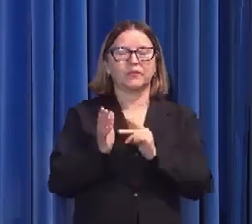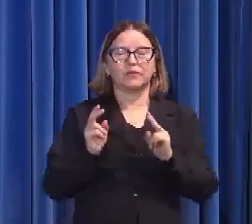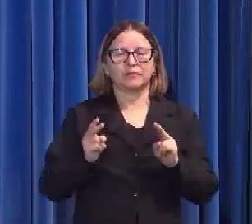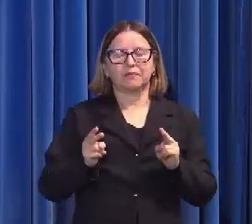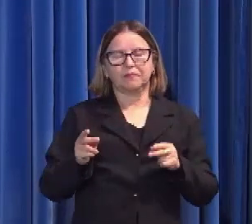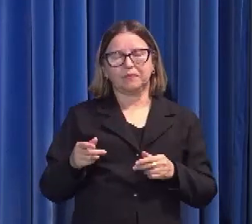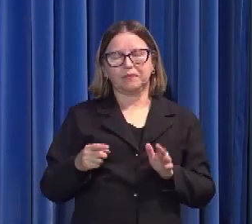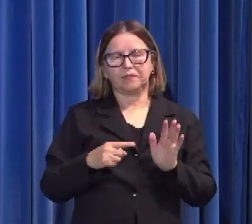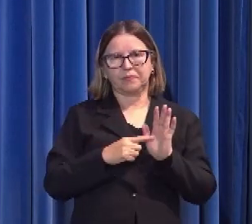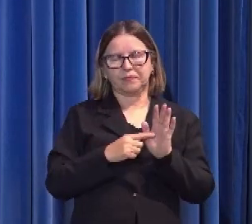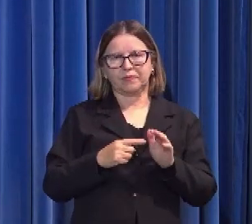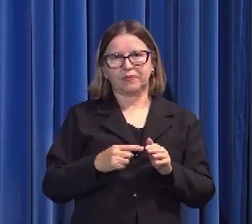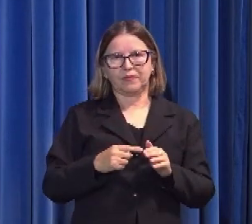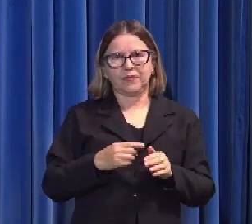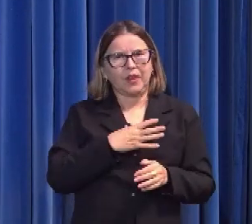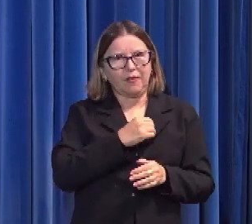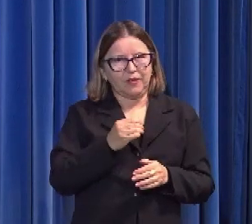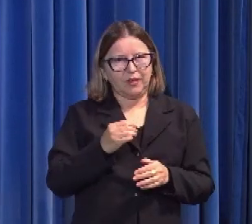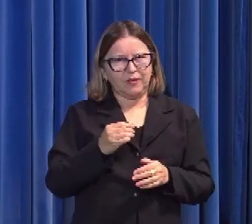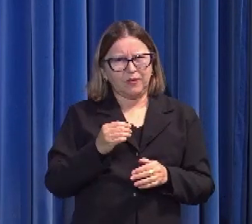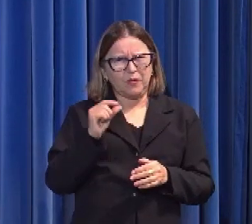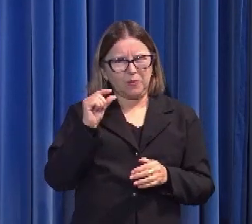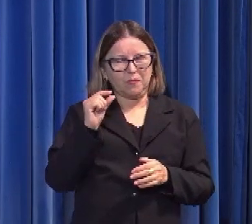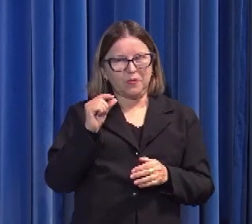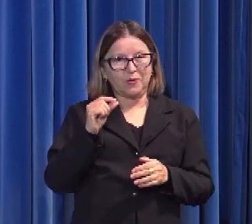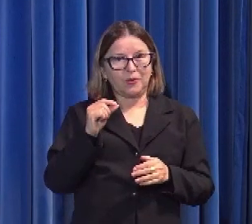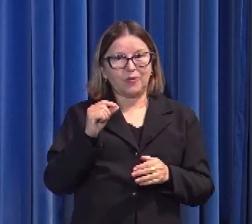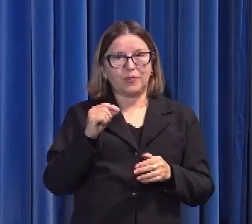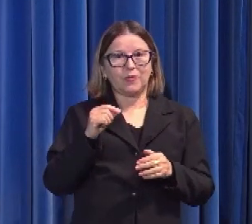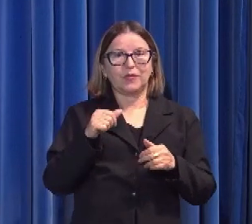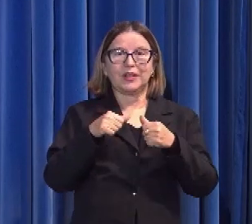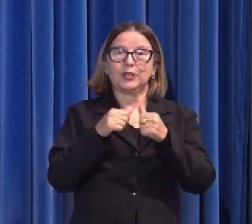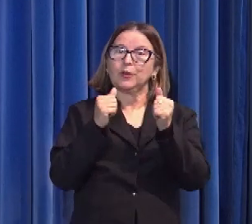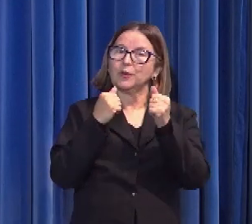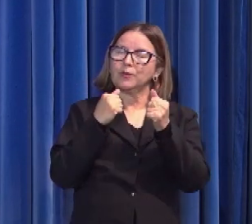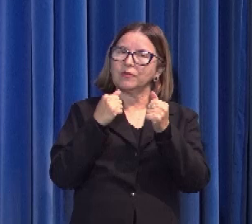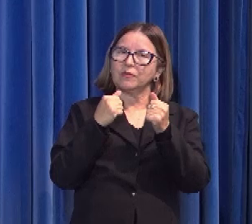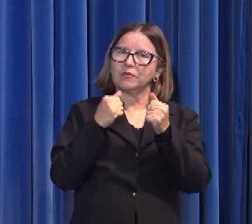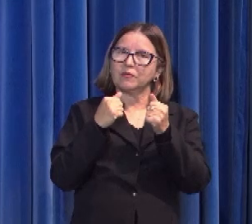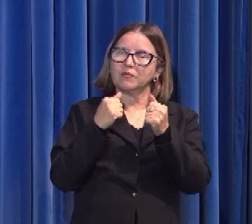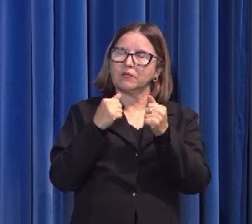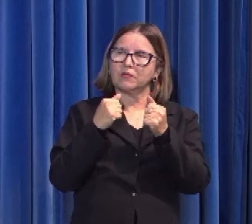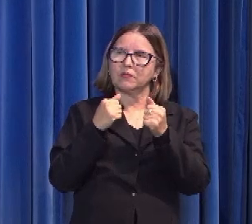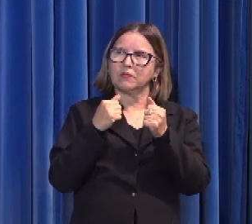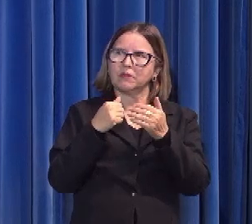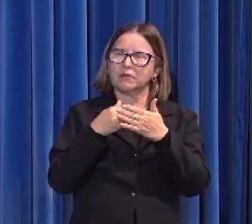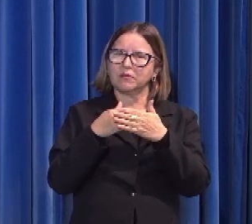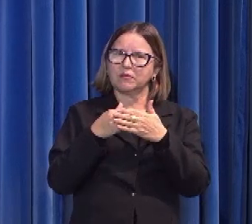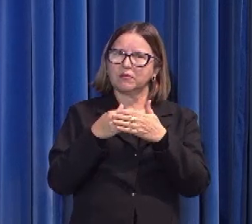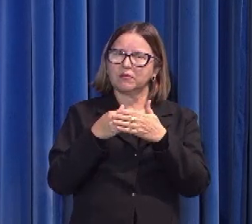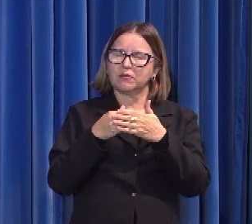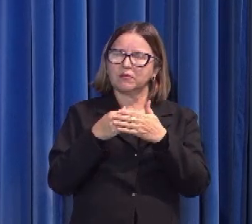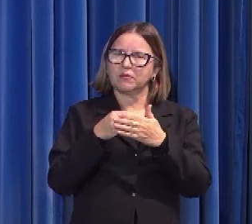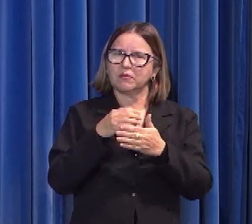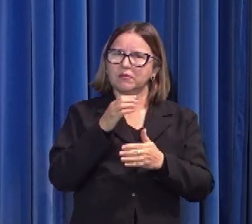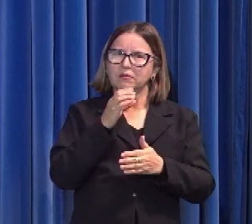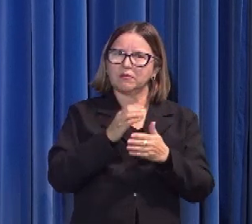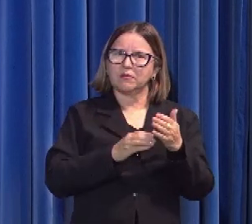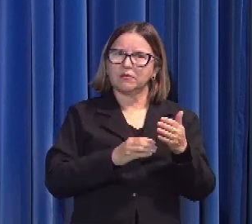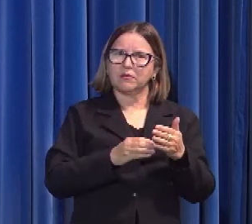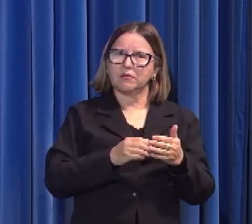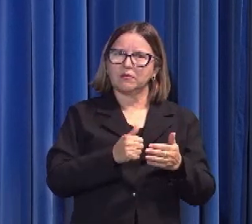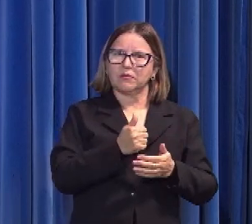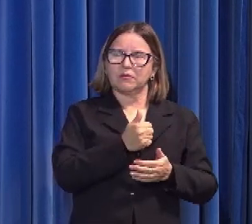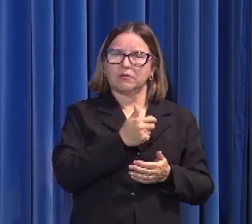os filhinhos ainda por um pouco estou convosco 1313 34 e